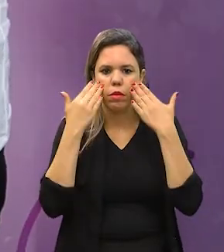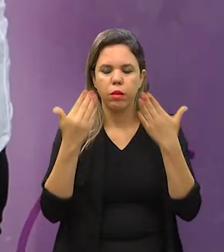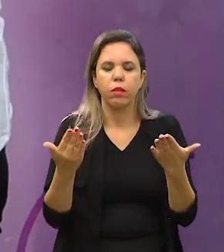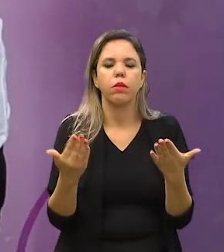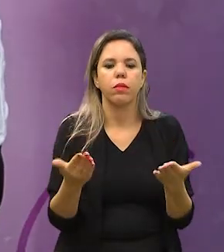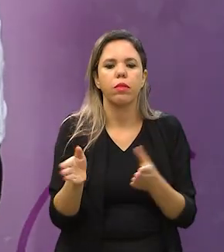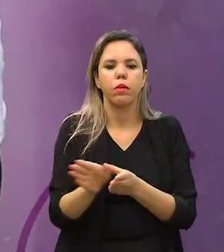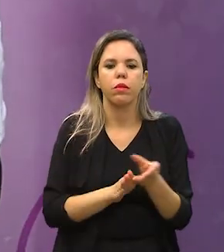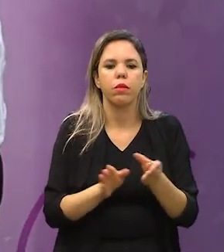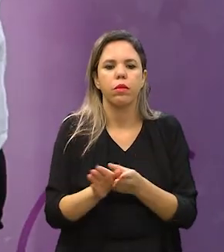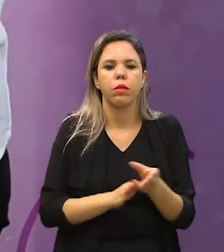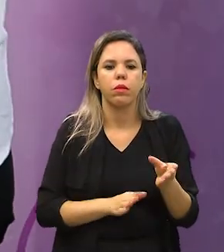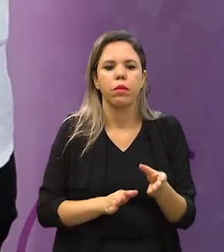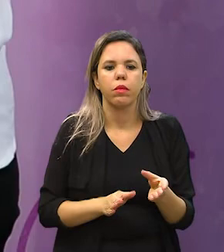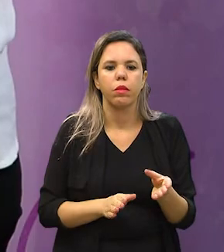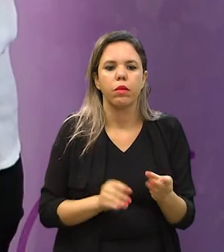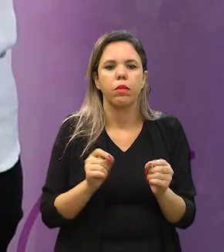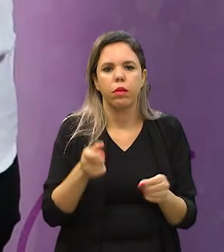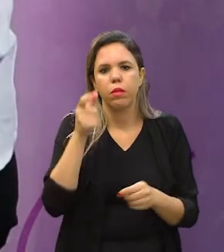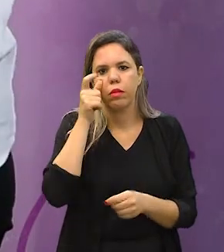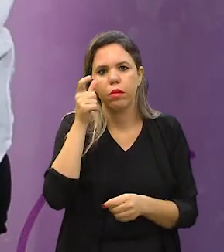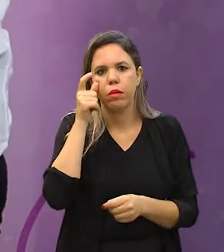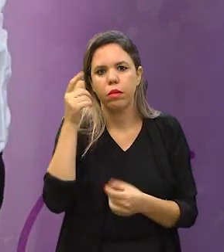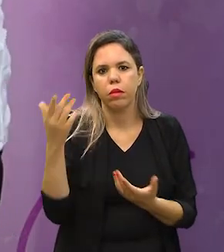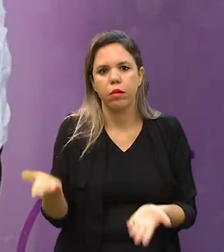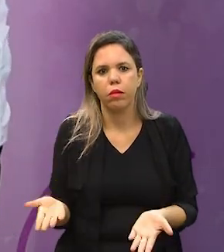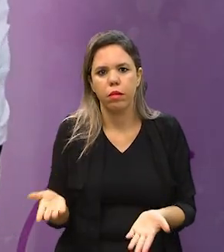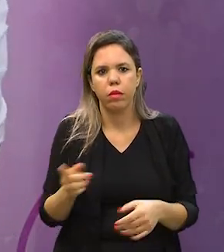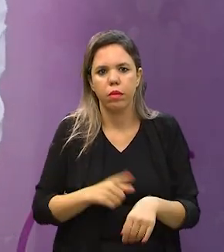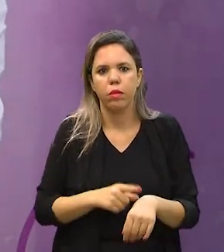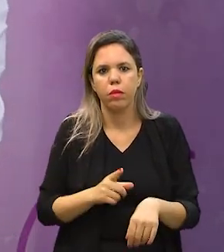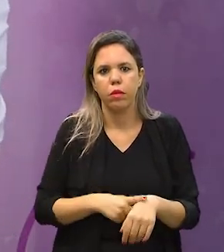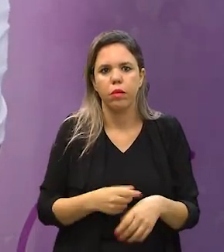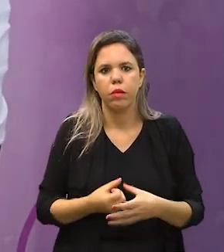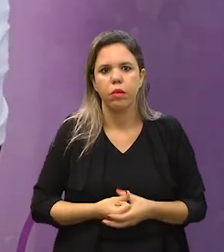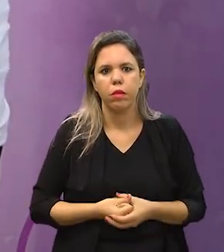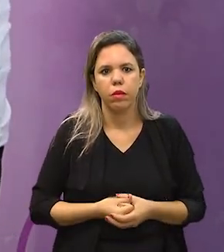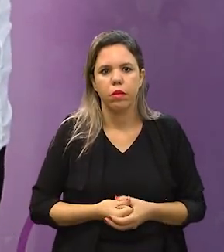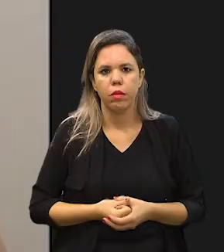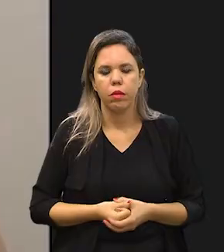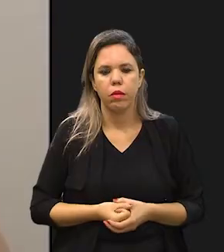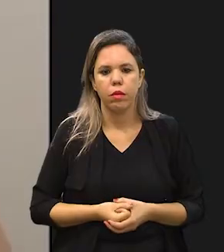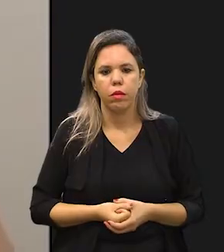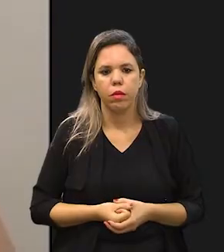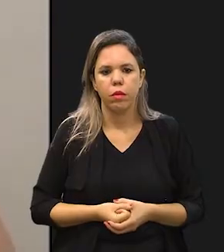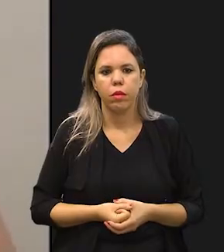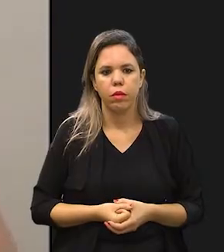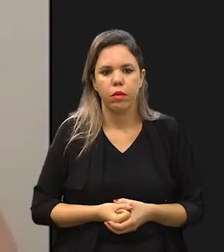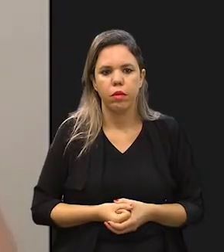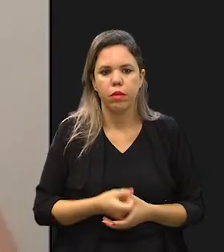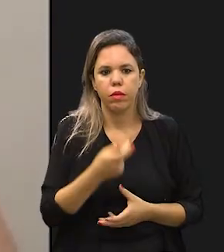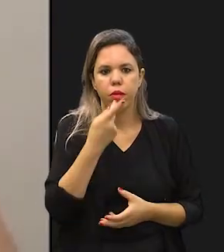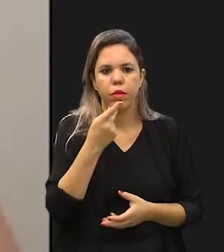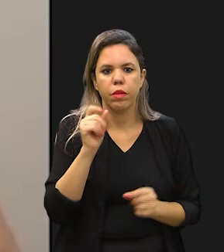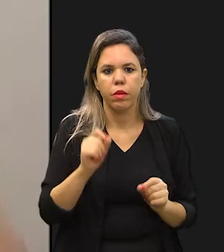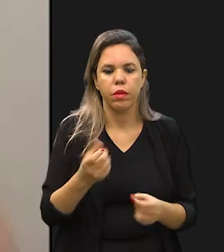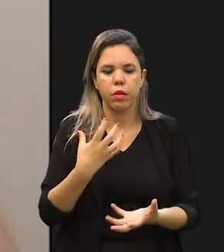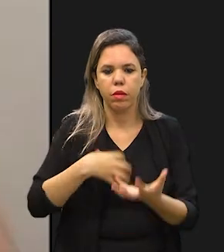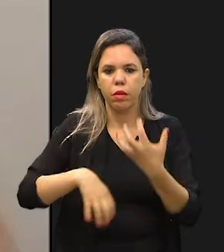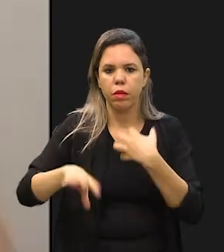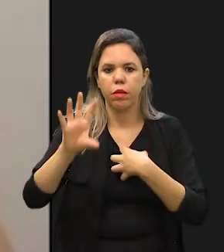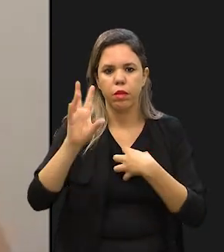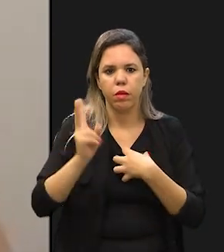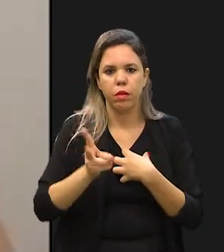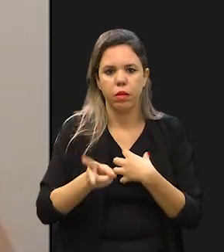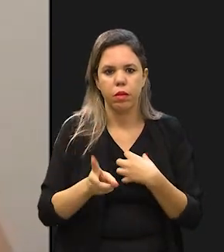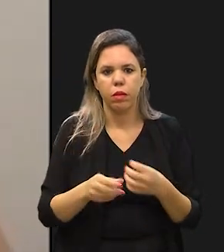disso, qual que é a orientação que você dá para quem está assistindo a gente nesse momento? O que a gente diz é a empatia